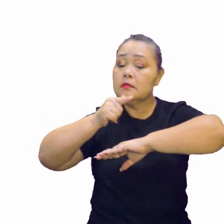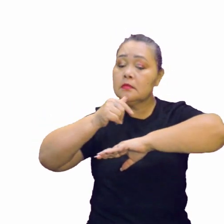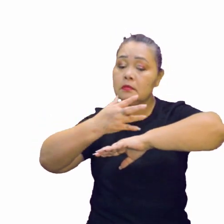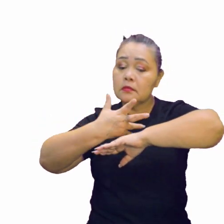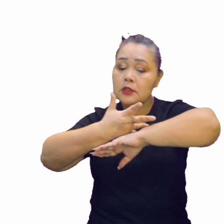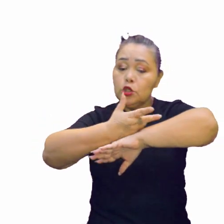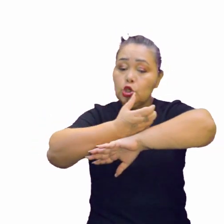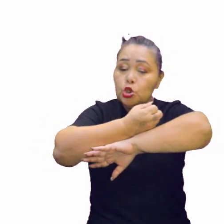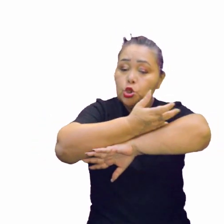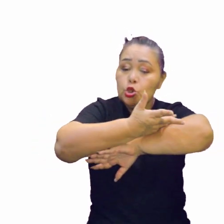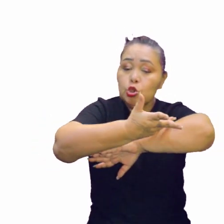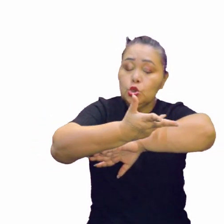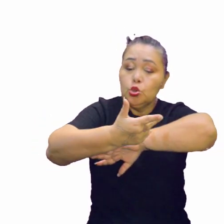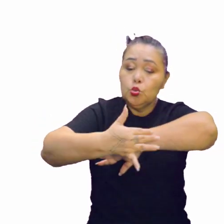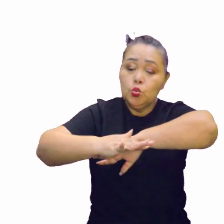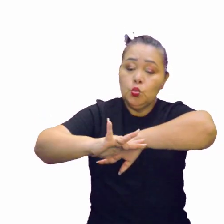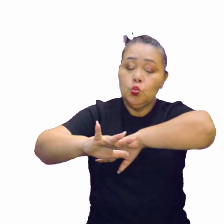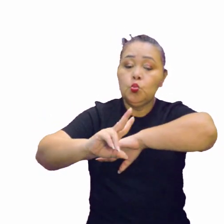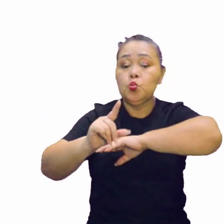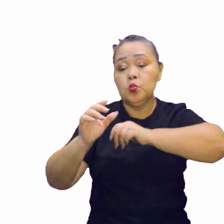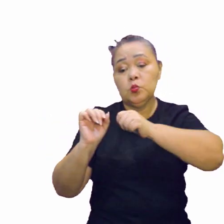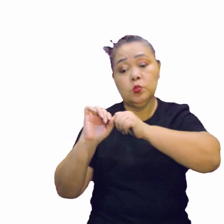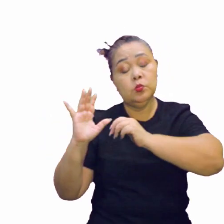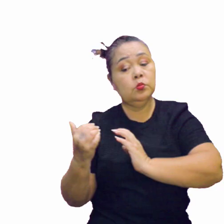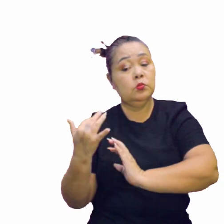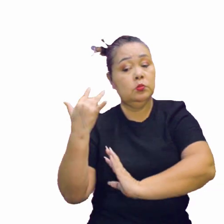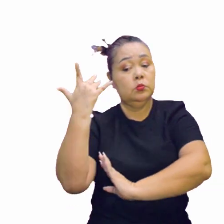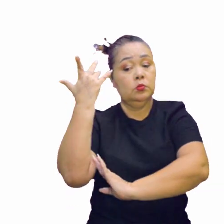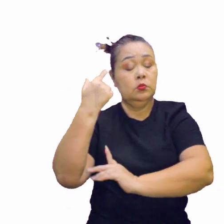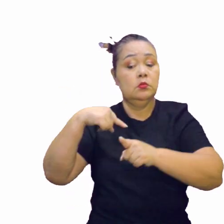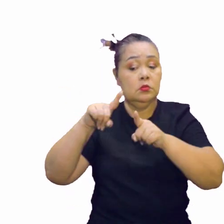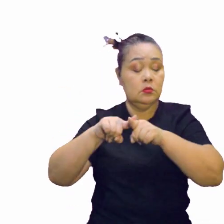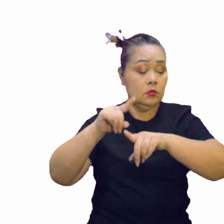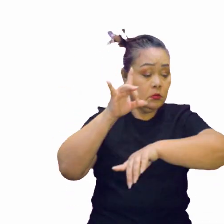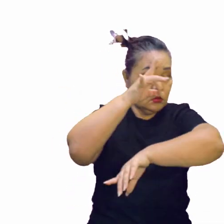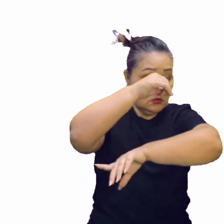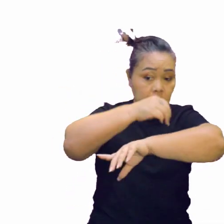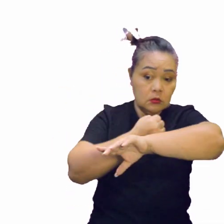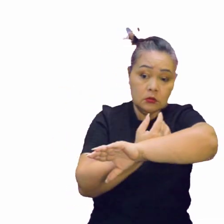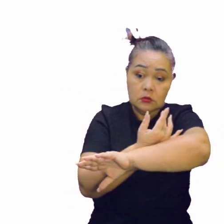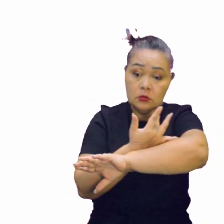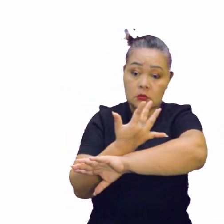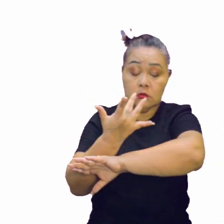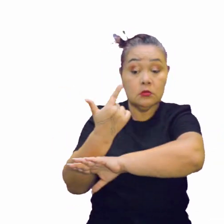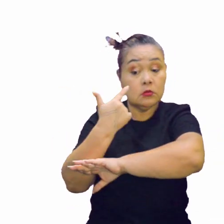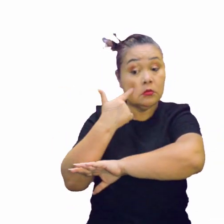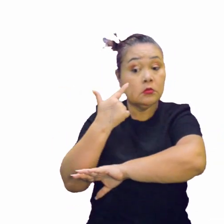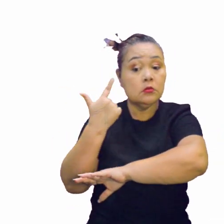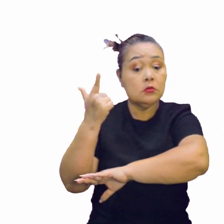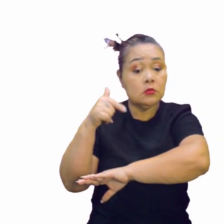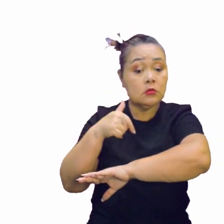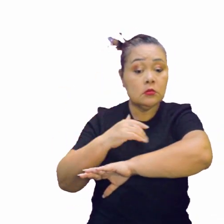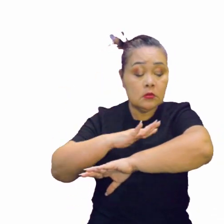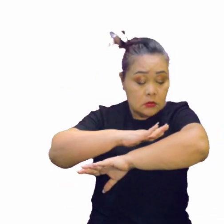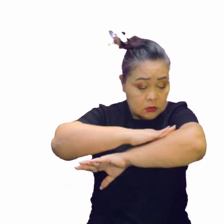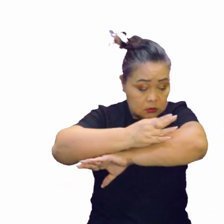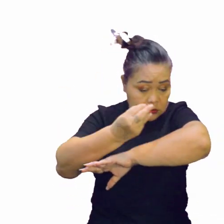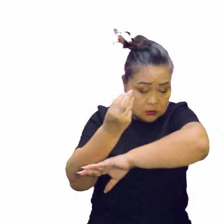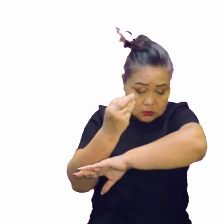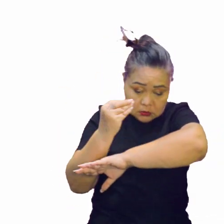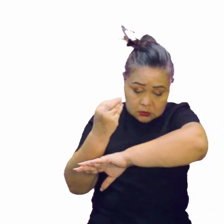tanto das cultivares como das plantas silvestres, é feita pela reposição. E